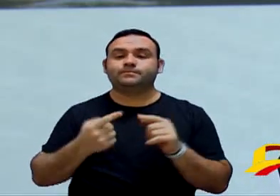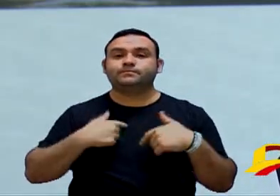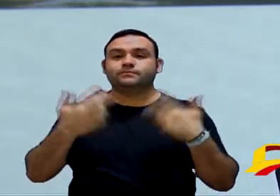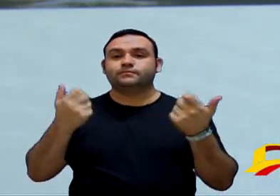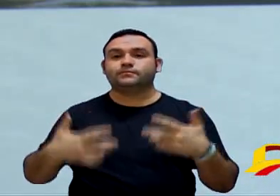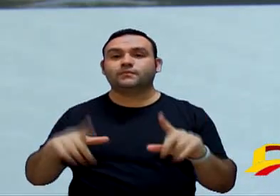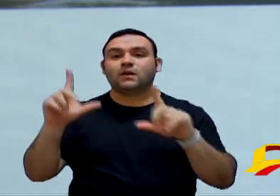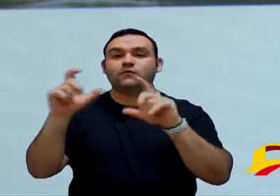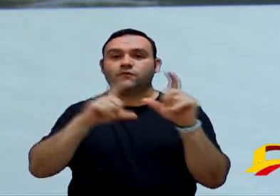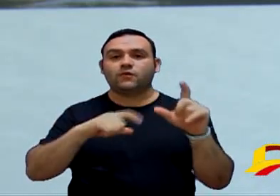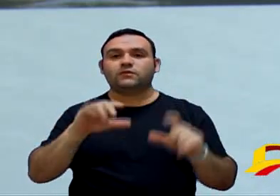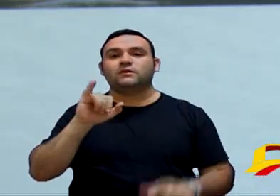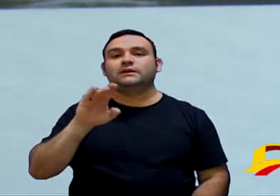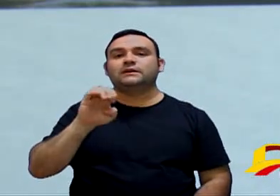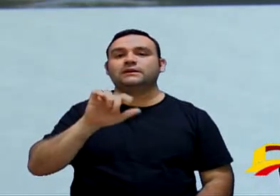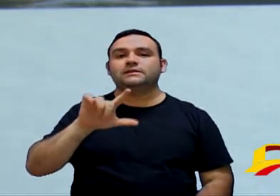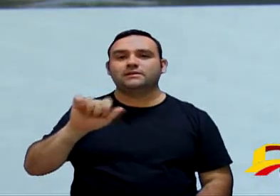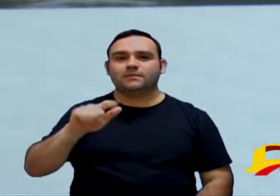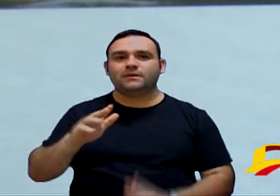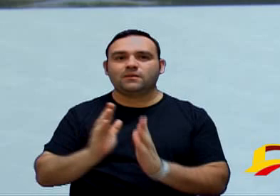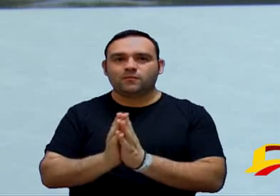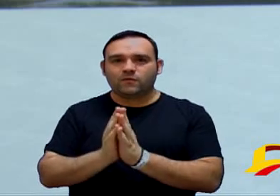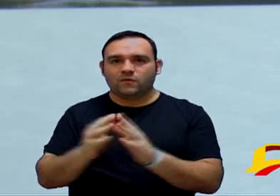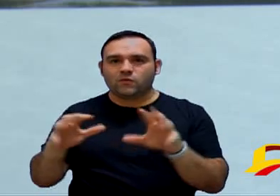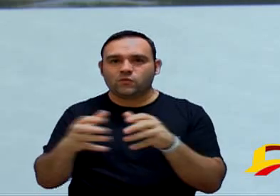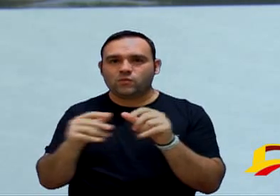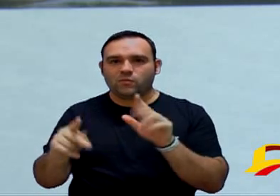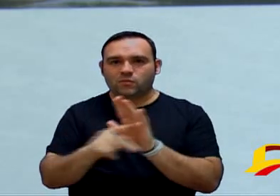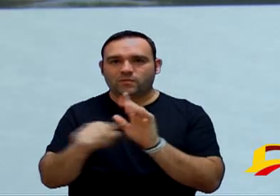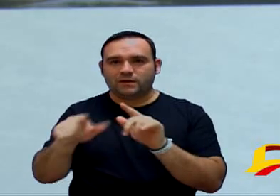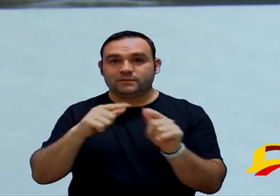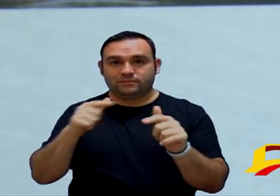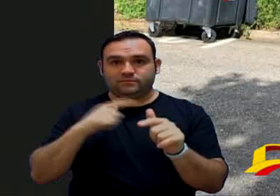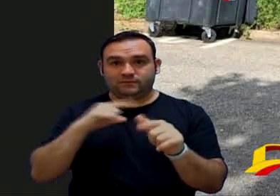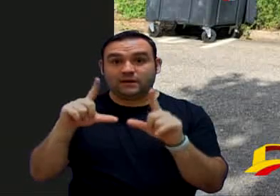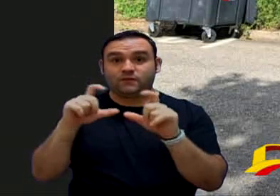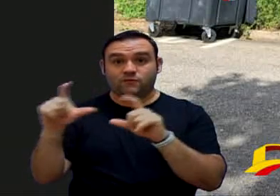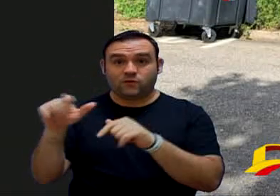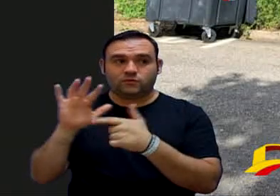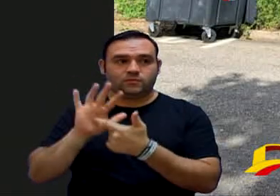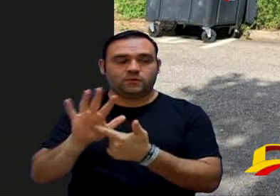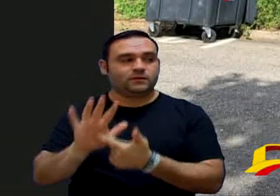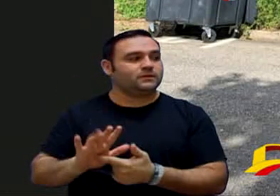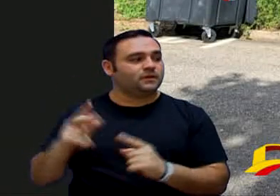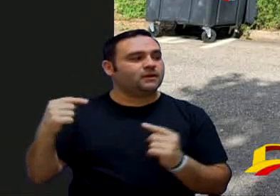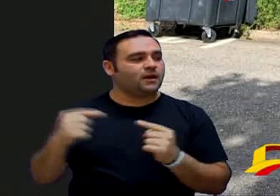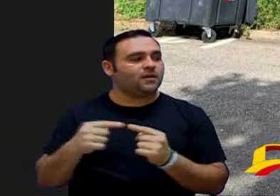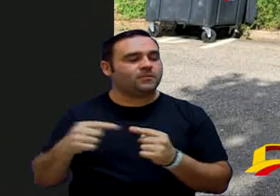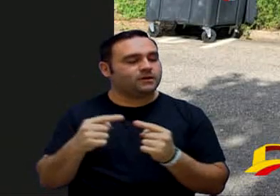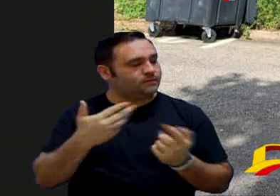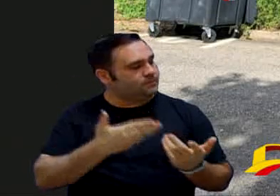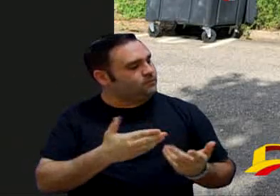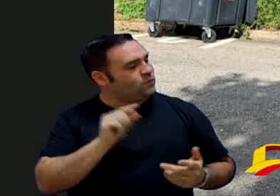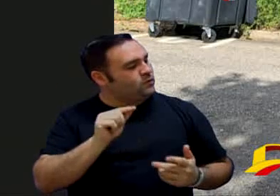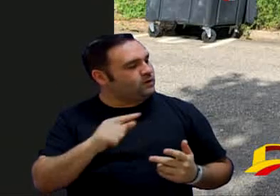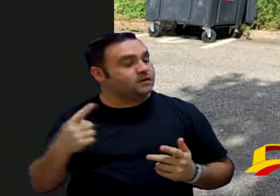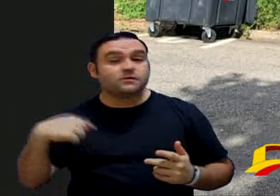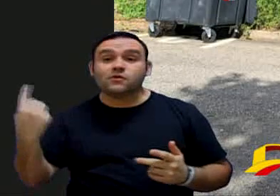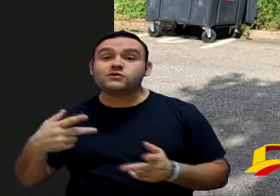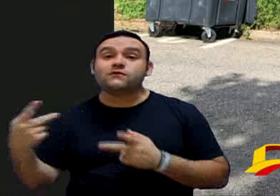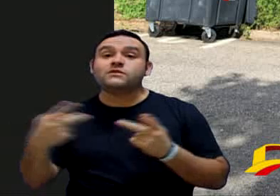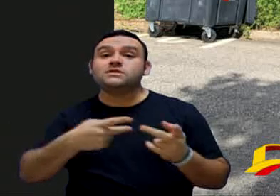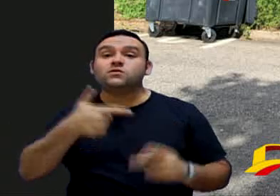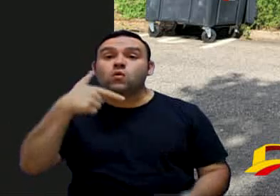de colocar as fotos a Isabela da nossa equipe ela tá ali para colocar as fotos referente a uma visita